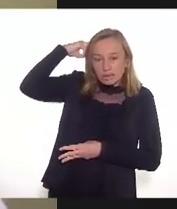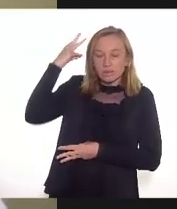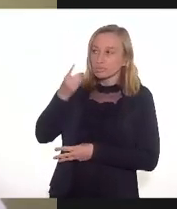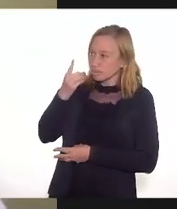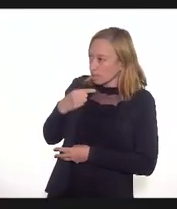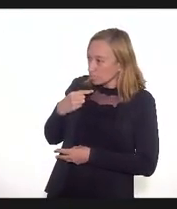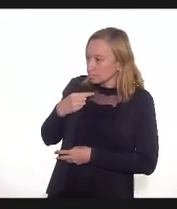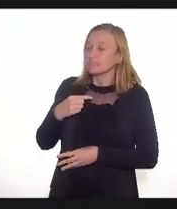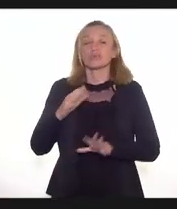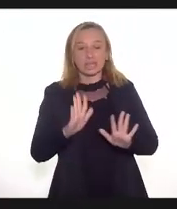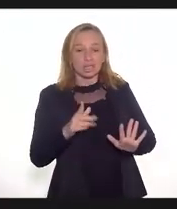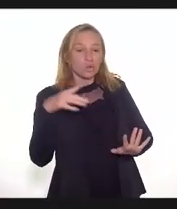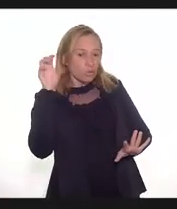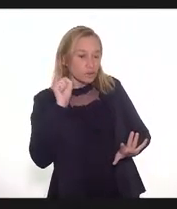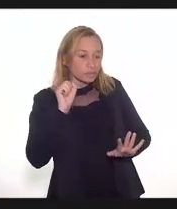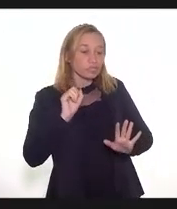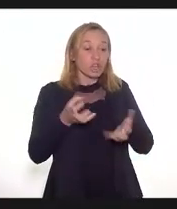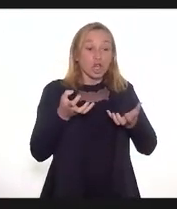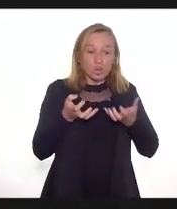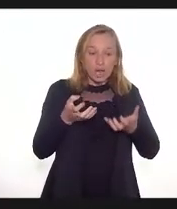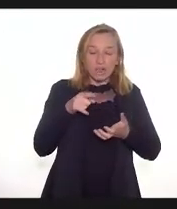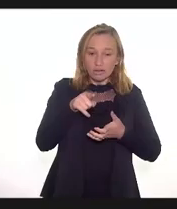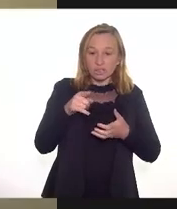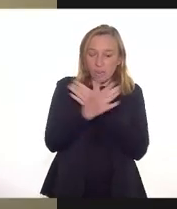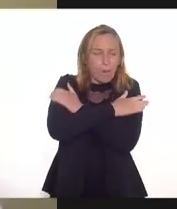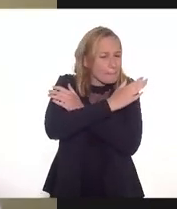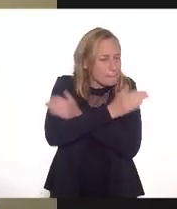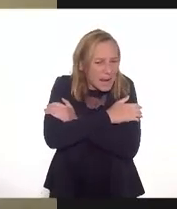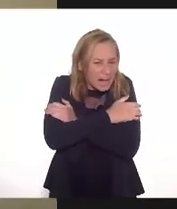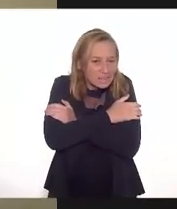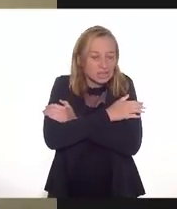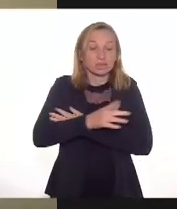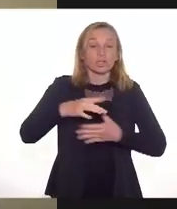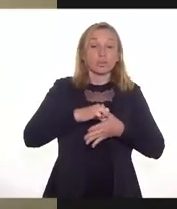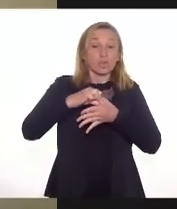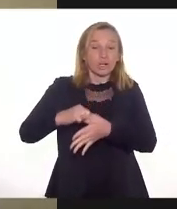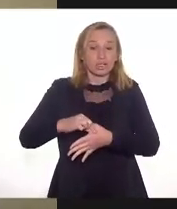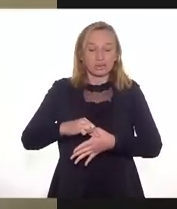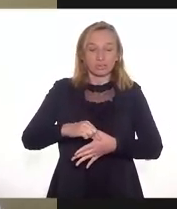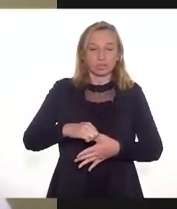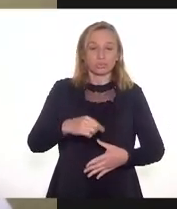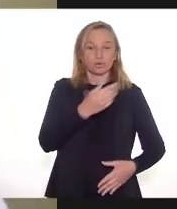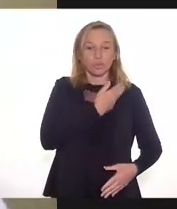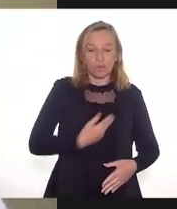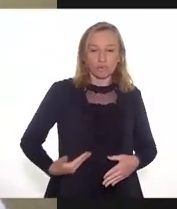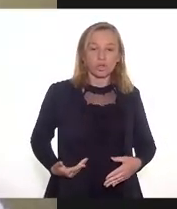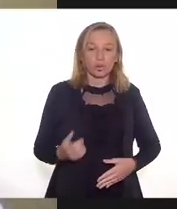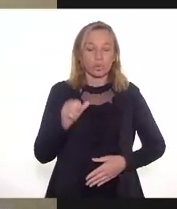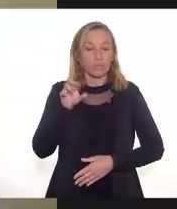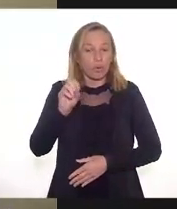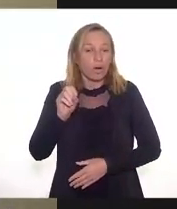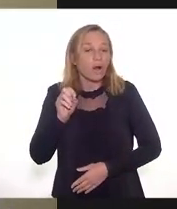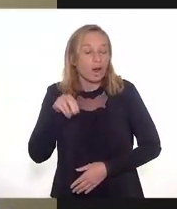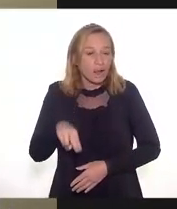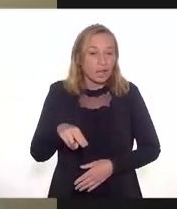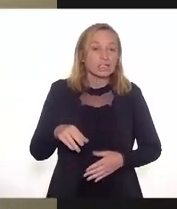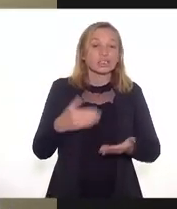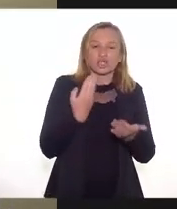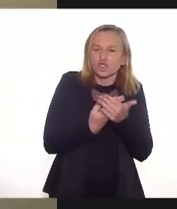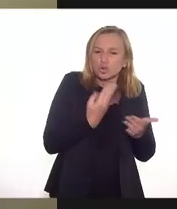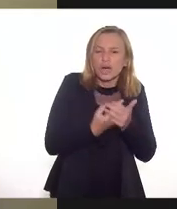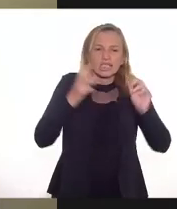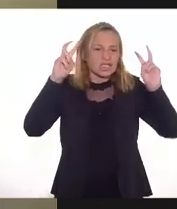Estou aqui. Estou te ouvindo, presidente. Eu quero, inclusive, que você leve aí um abraço como líder de governo ao Uruan, porque a gente tem estudado